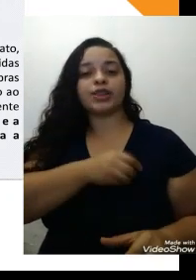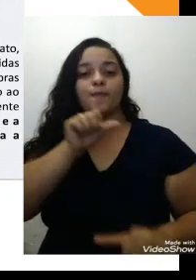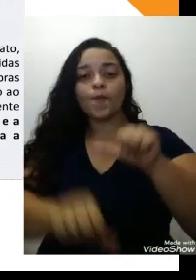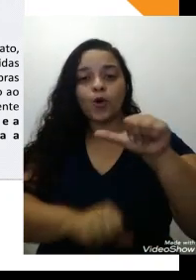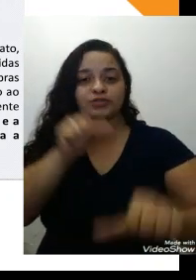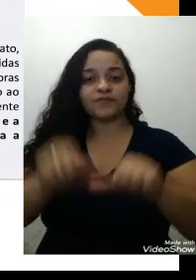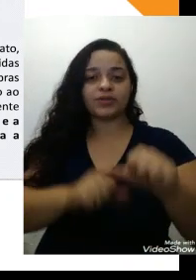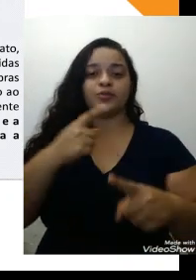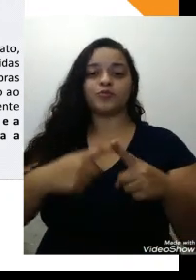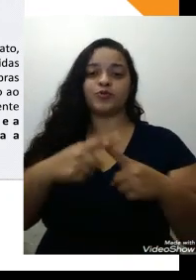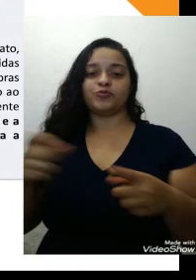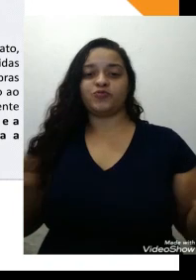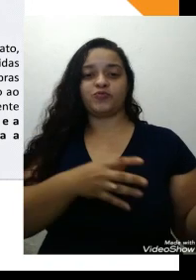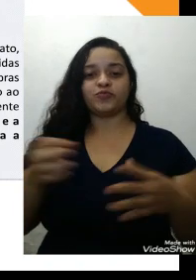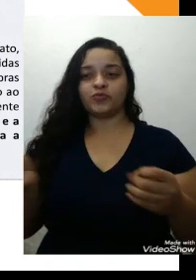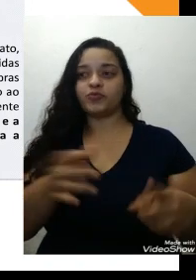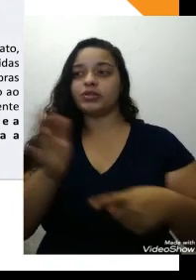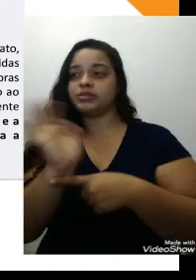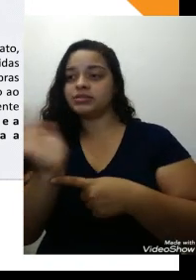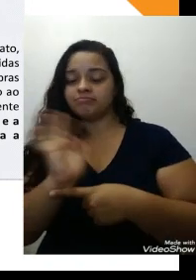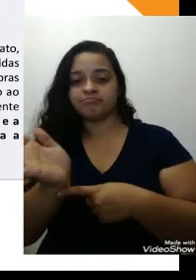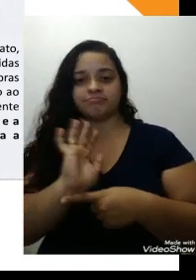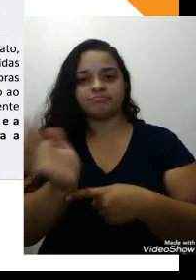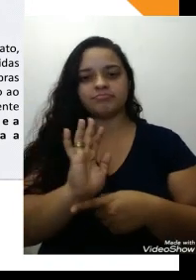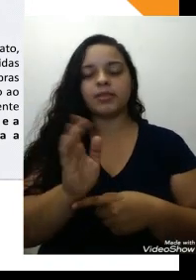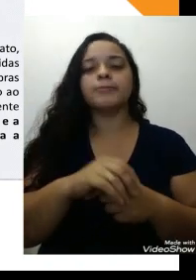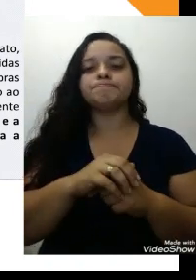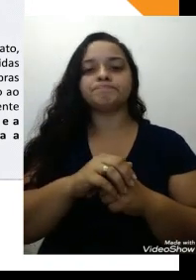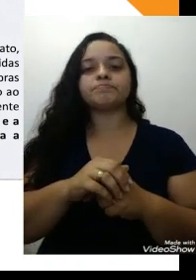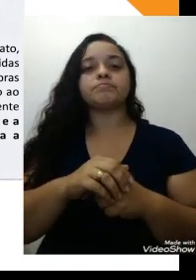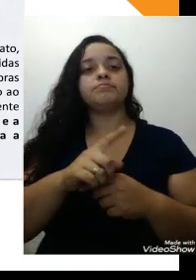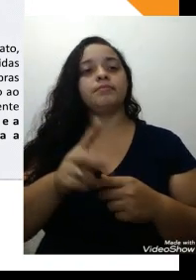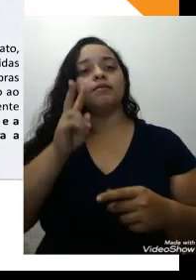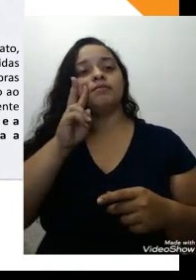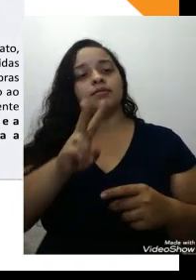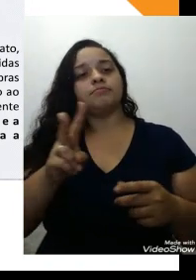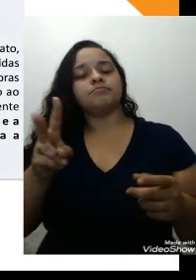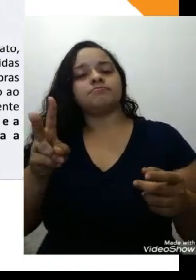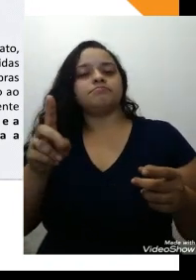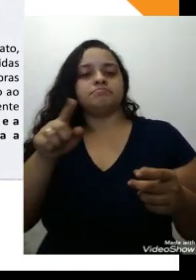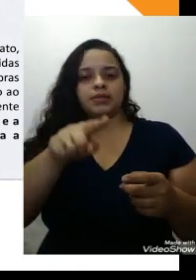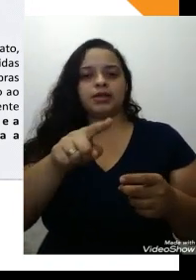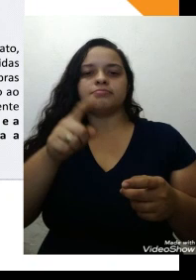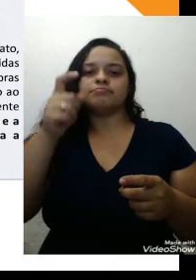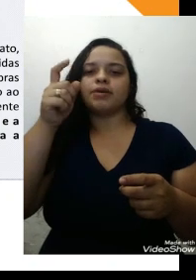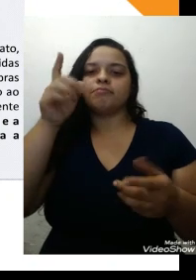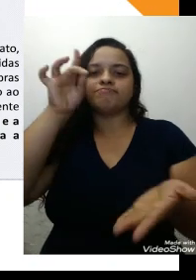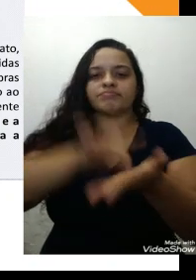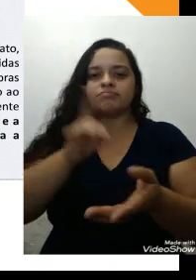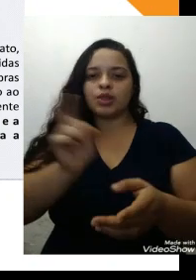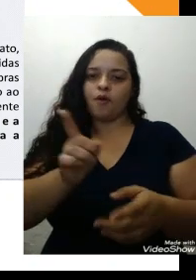modernidade, que, naquele contexto, se traduzia na exibição de obras cinematográficas. De maneira análoga à história